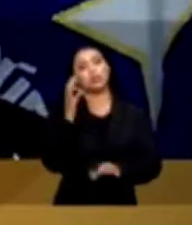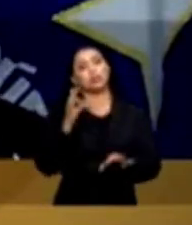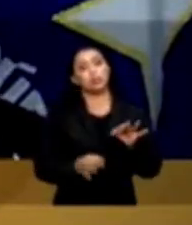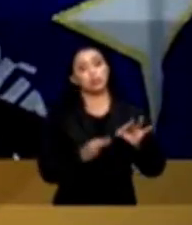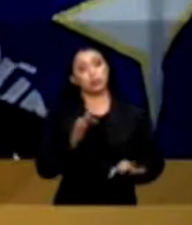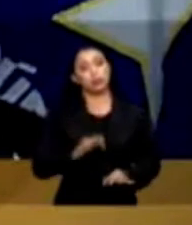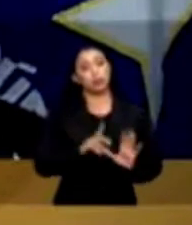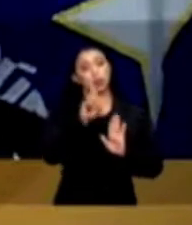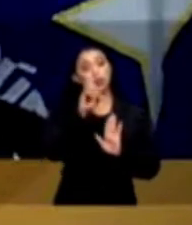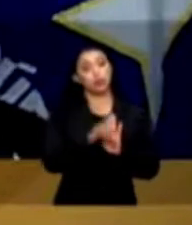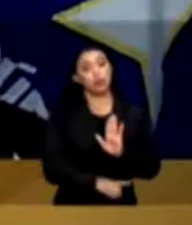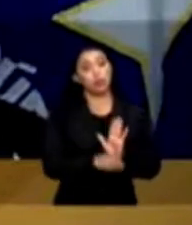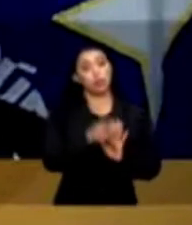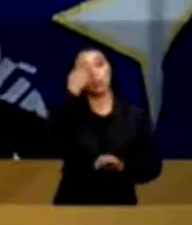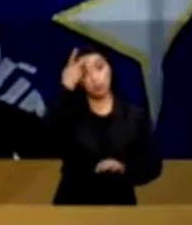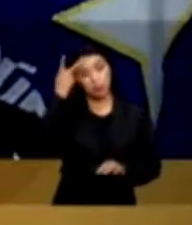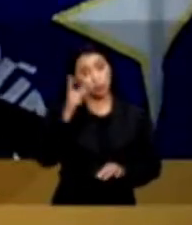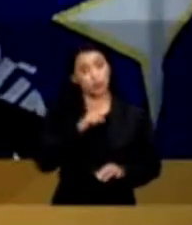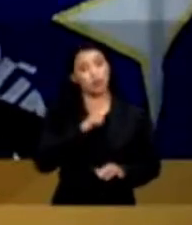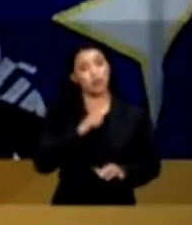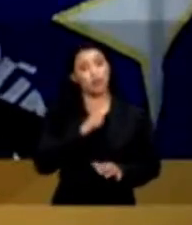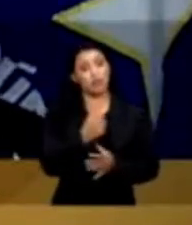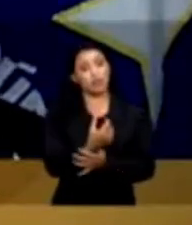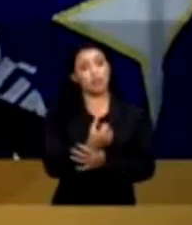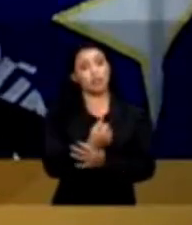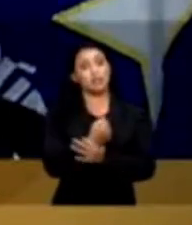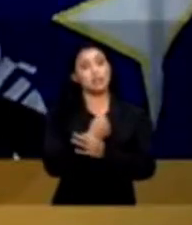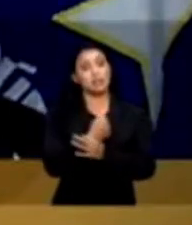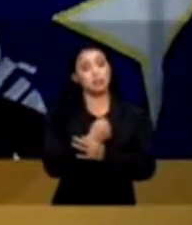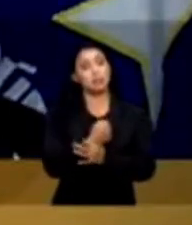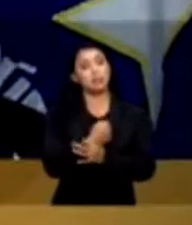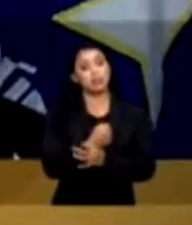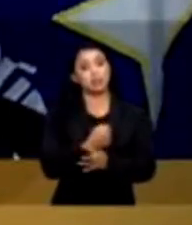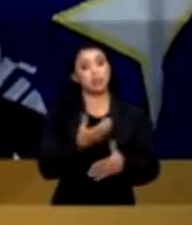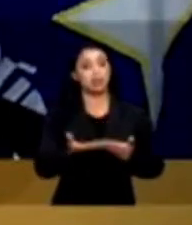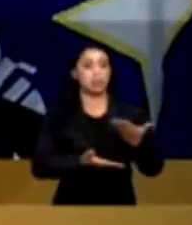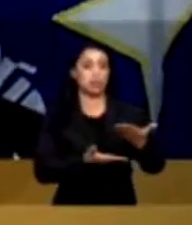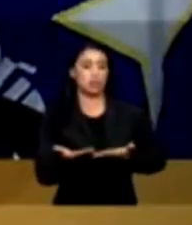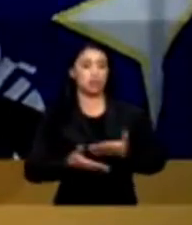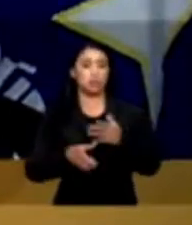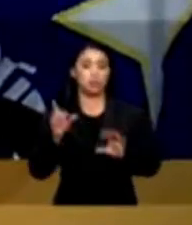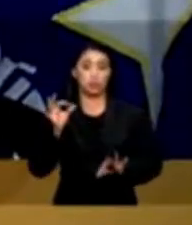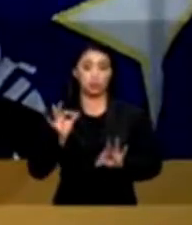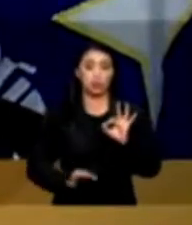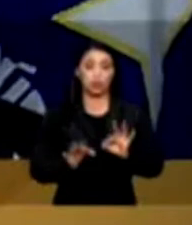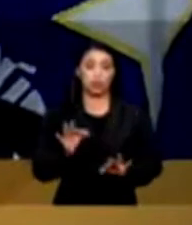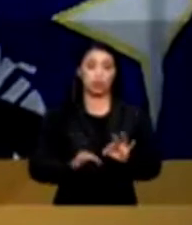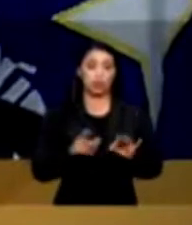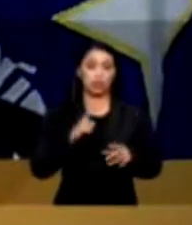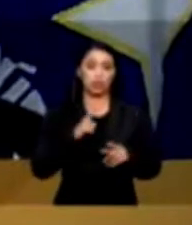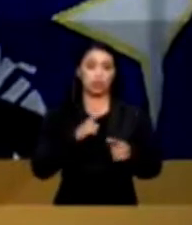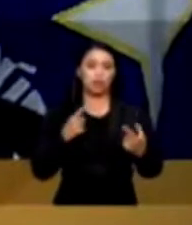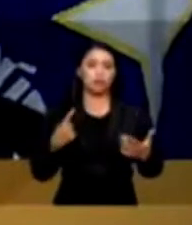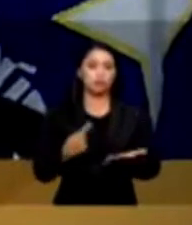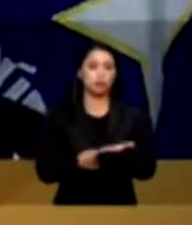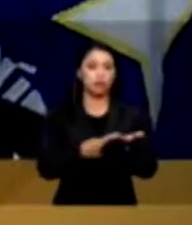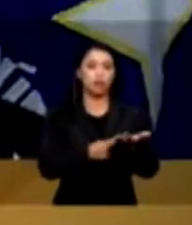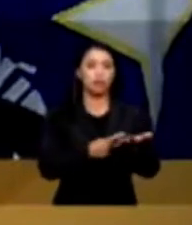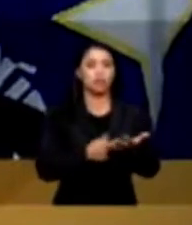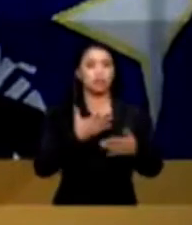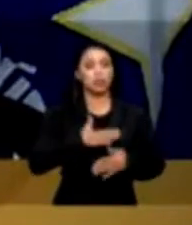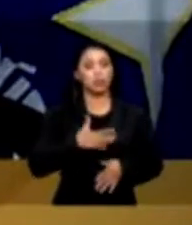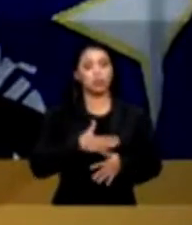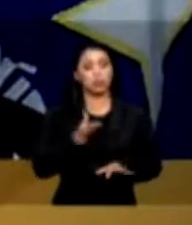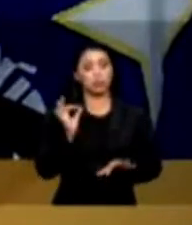da pessoa à estabilidade em suas relações jurídicas. Este direito articula-se com a garantia da tranquilidade